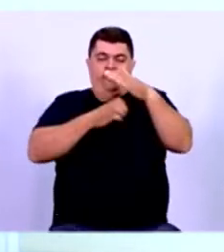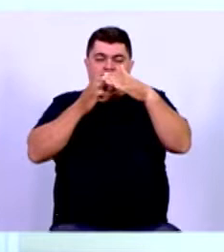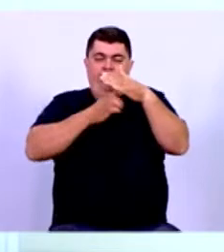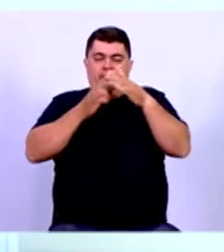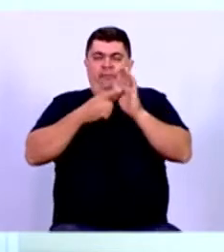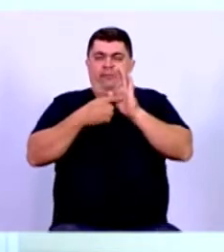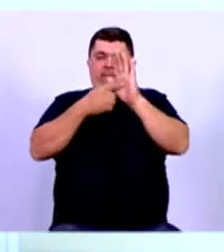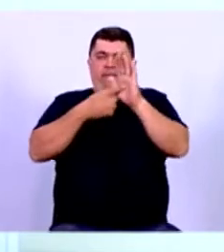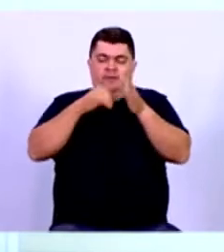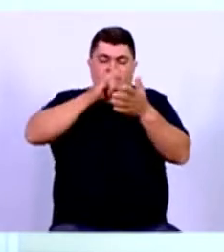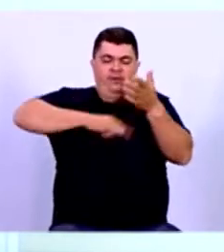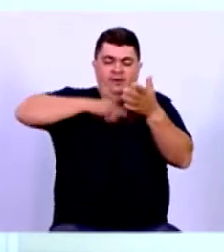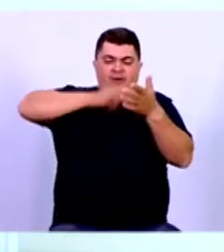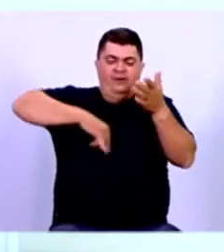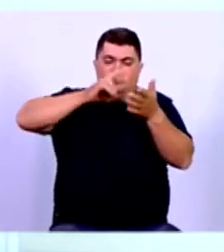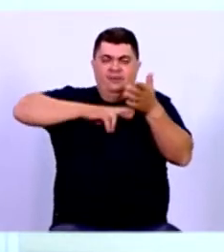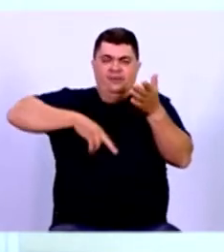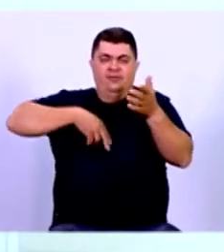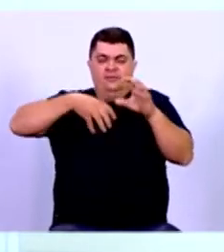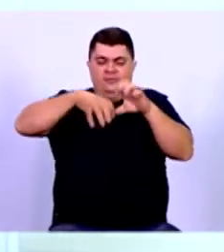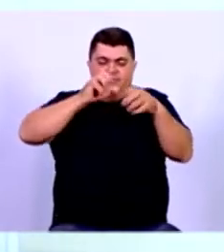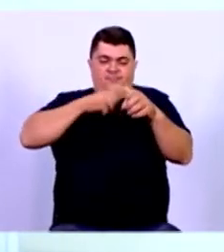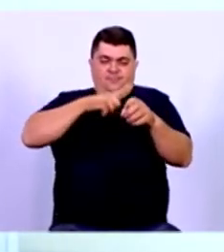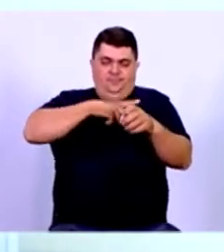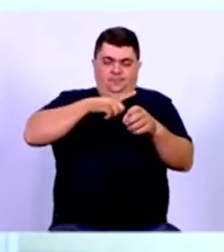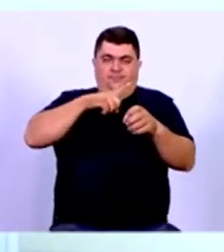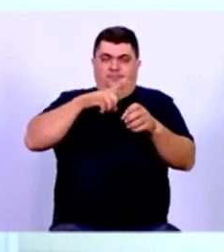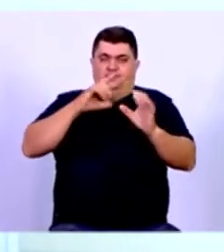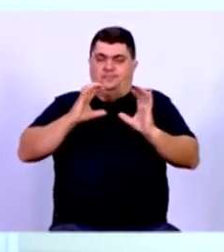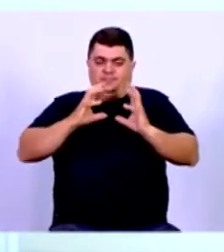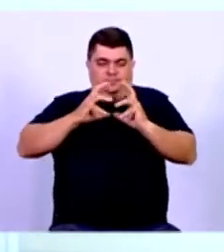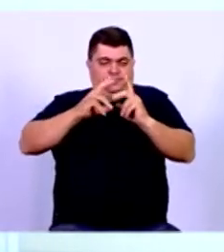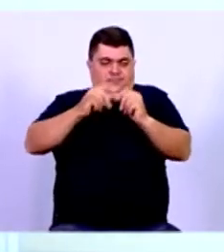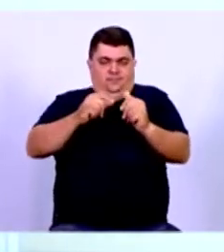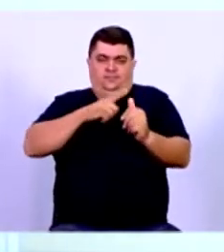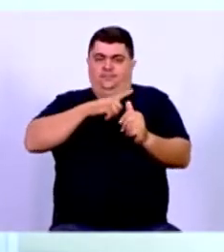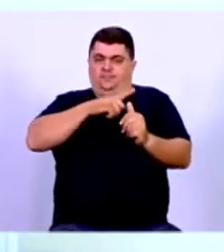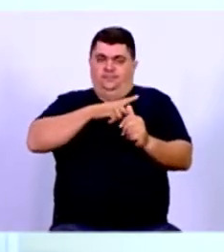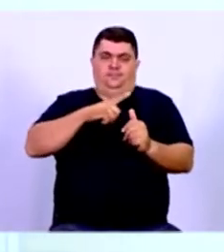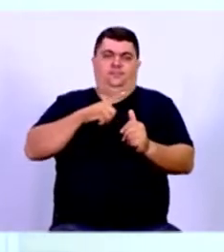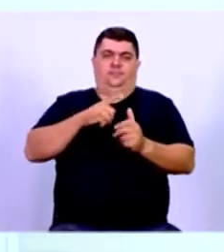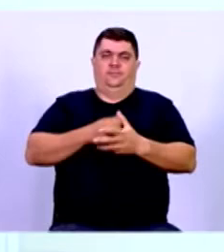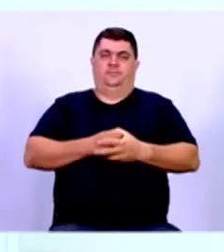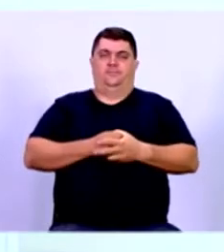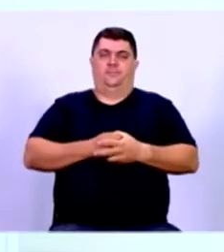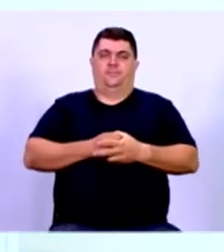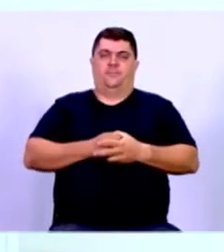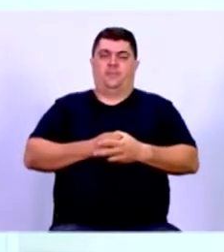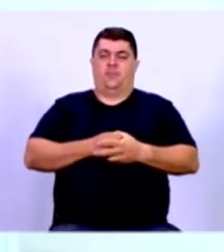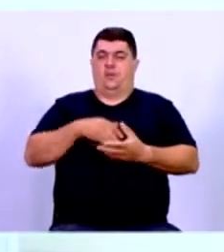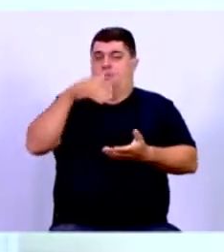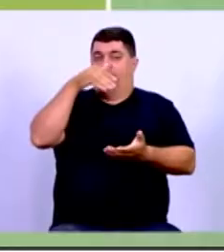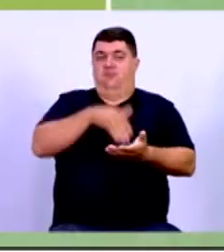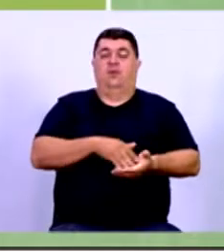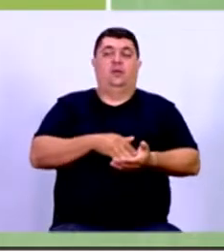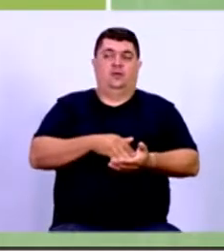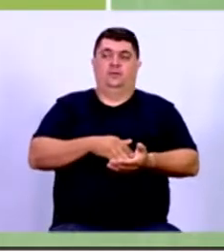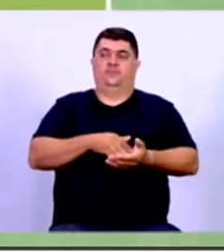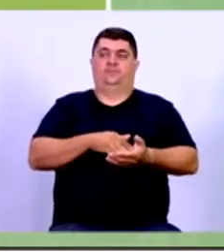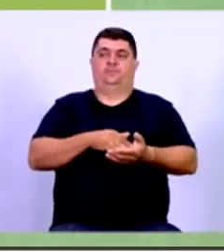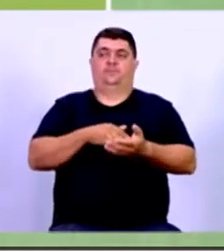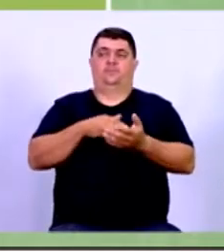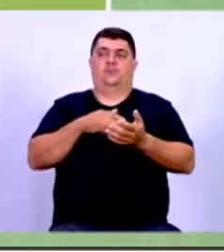você apresenta o relatório e obtém o certificado. Então, ela traz toda essa operacionalização. E, por fim, mas não menos